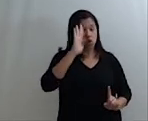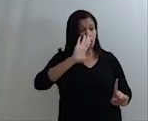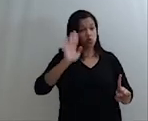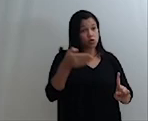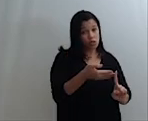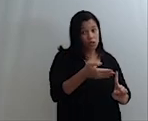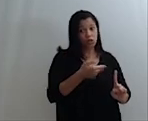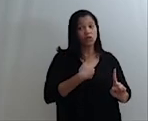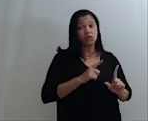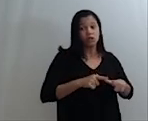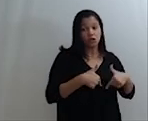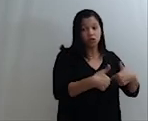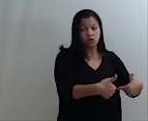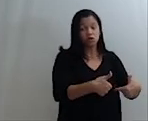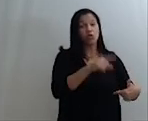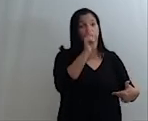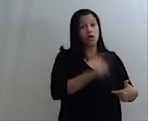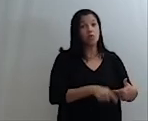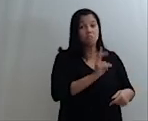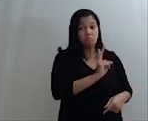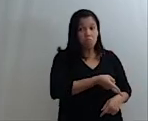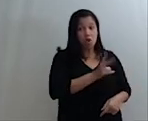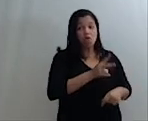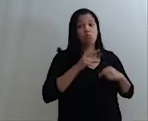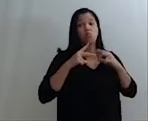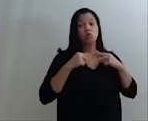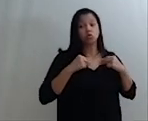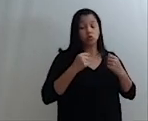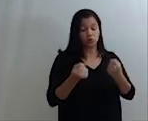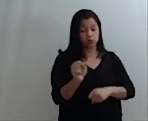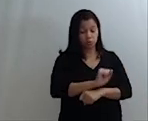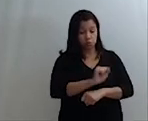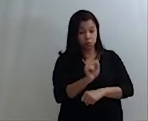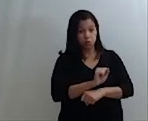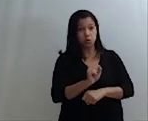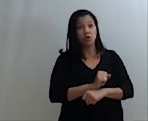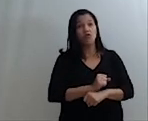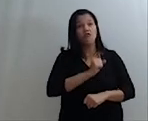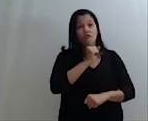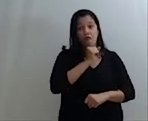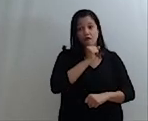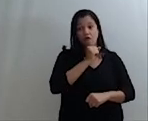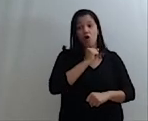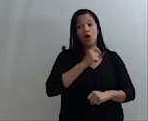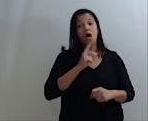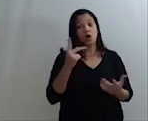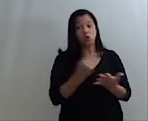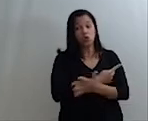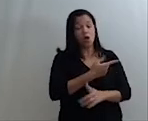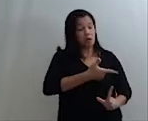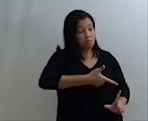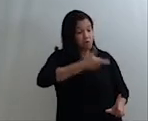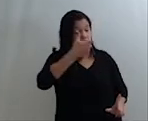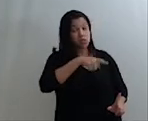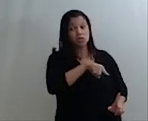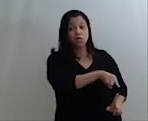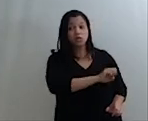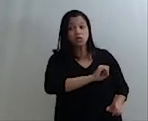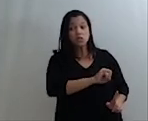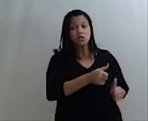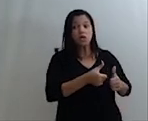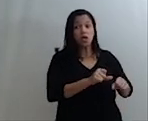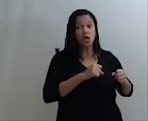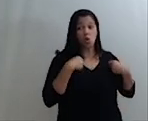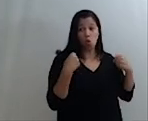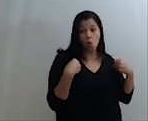consiga que este mesmo motorista afirmou que um dos seus algozes cortava um fusível e que foi ameaçado no sentido de que caso corresse